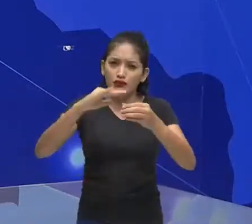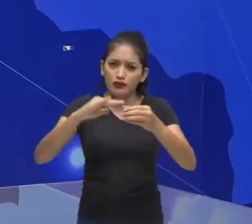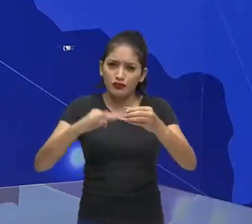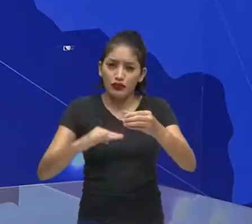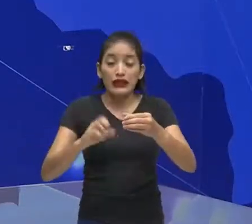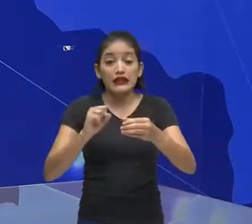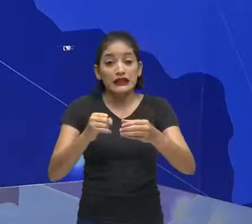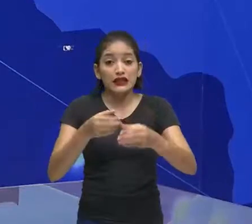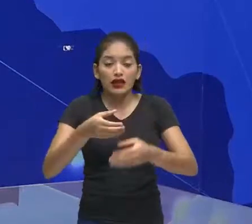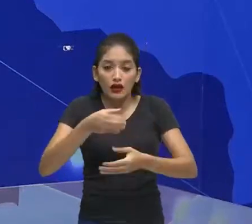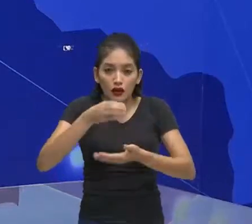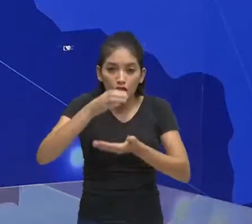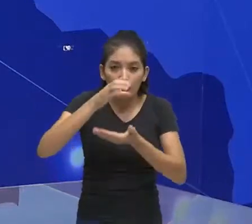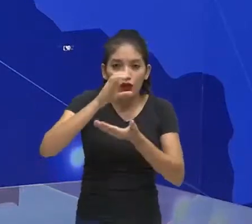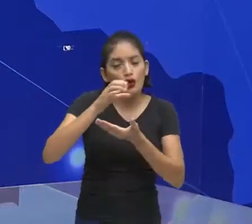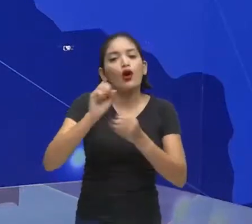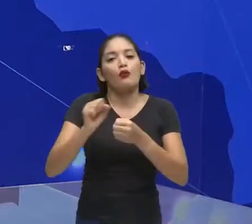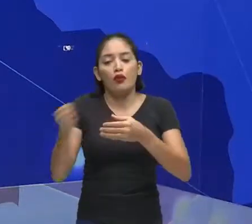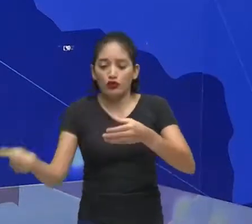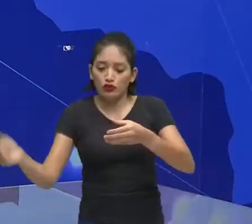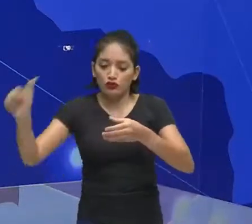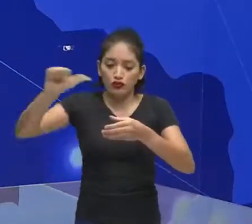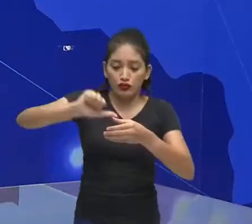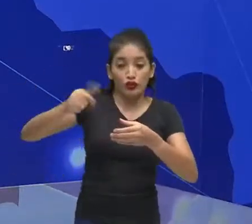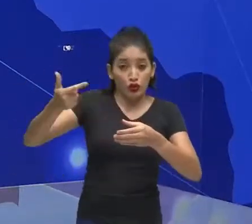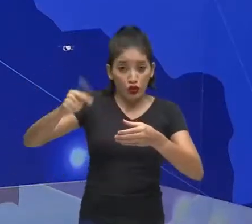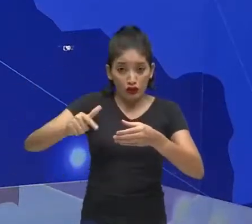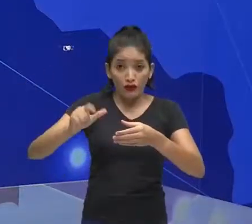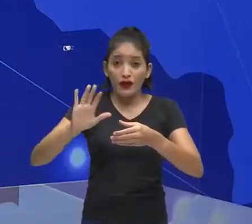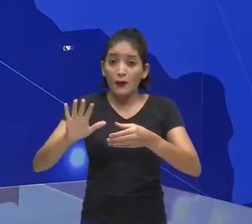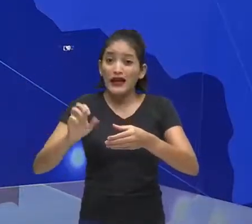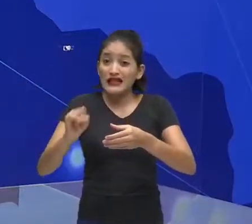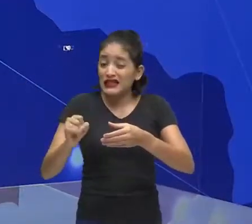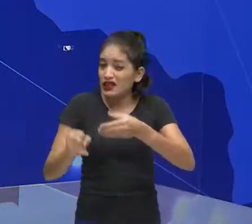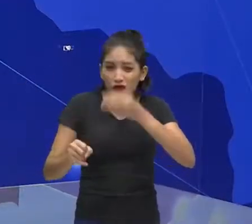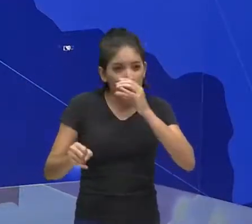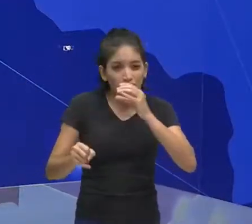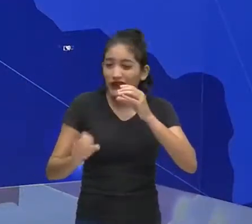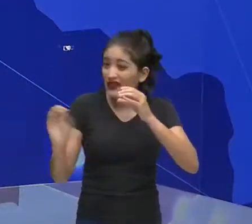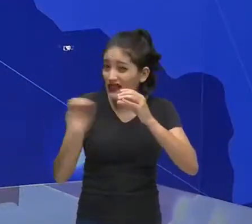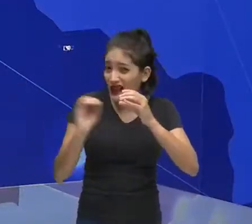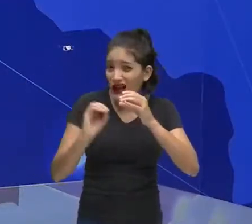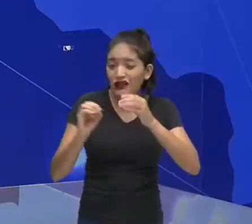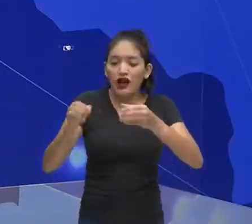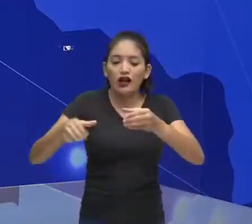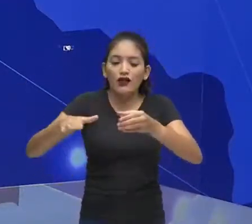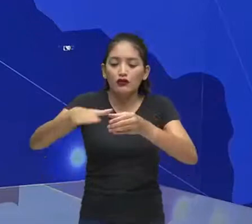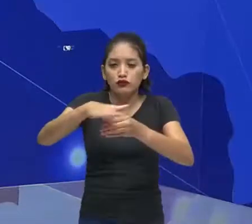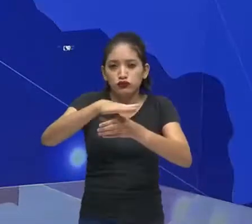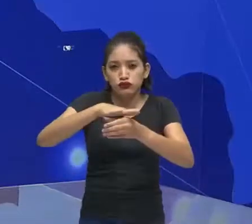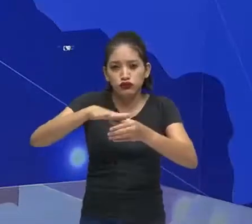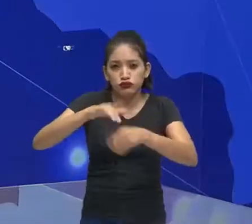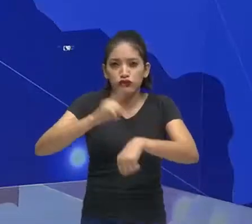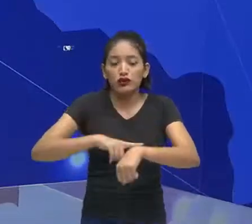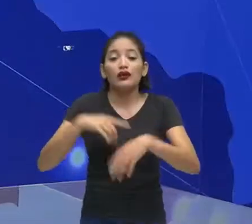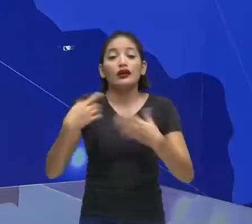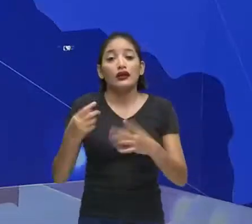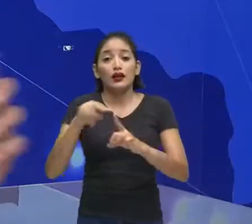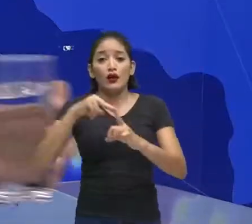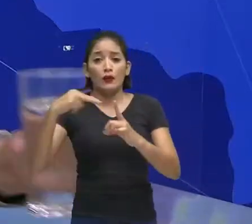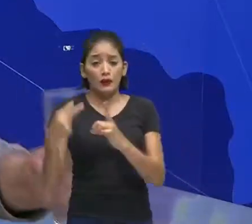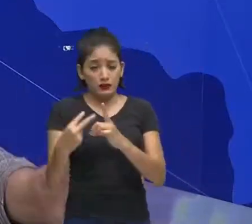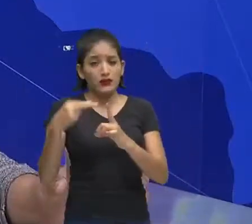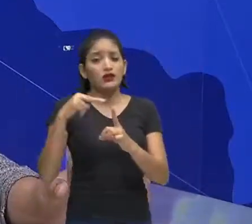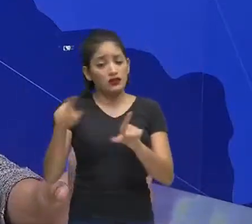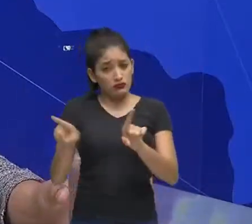um pouquinho dessa água, eu posso encher um pouco mais esse copo. Mas se eu não o bebo, ele vai transbordar em algum momento. Então a perspectiva do falar